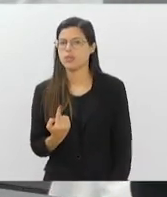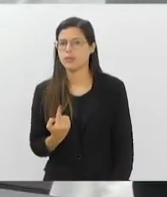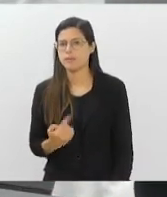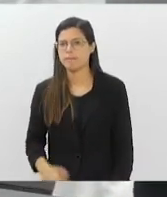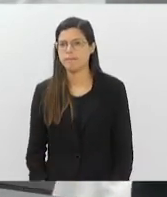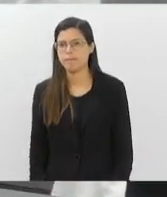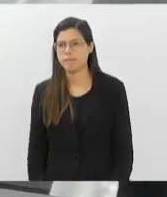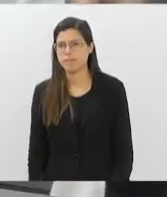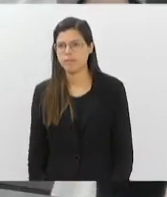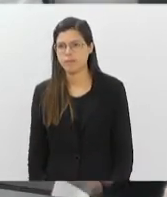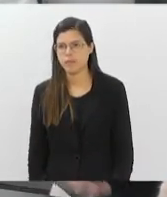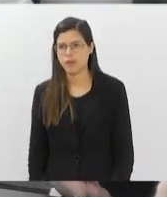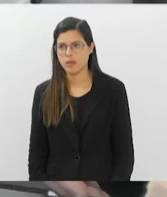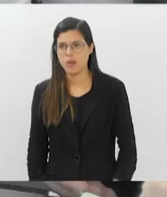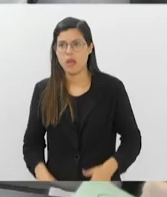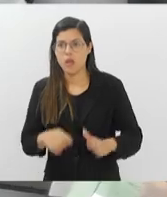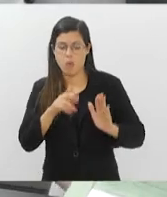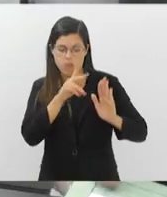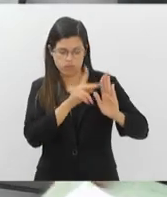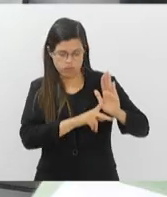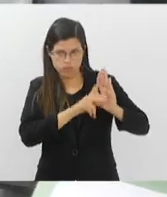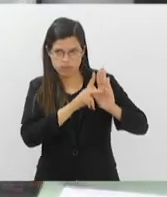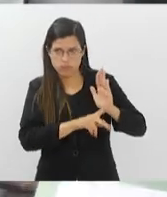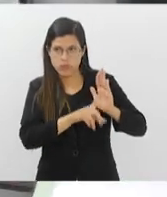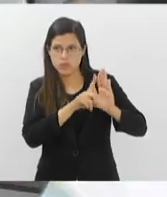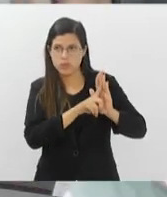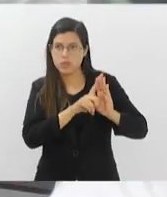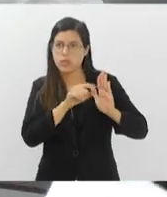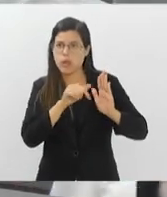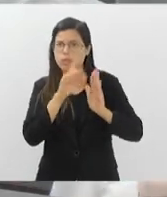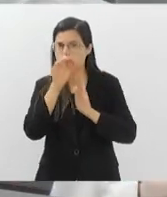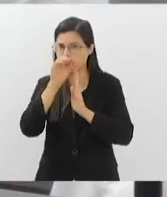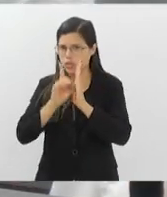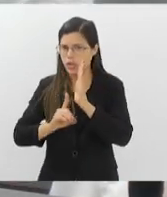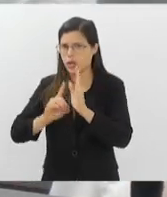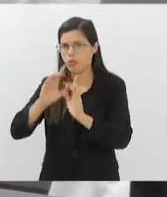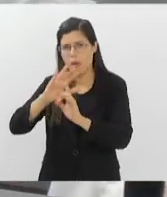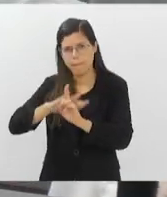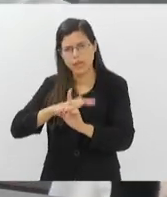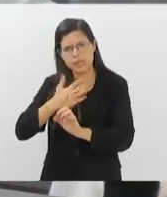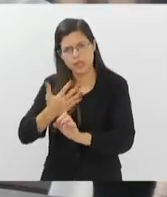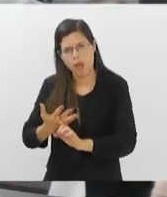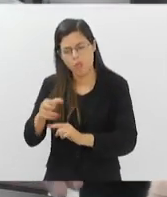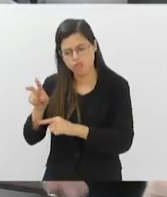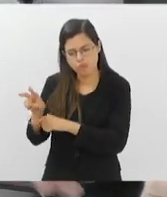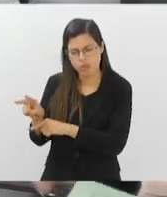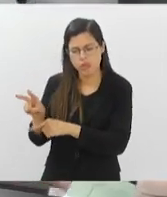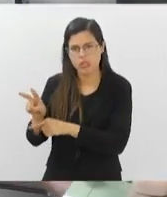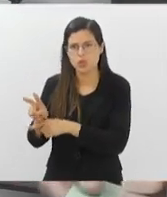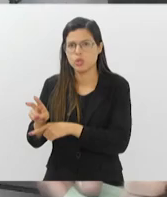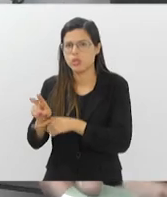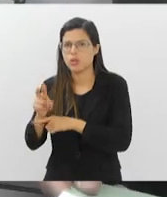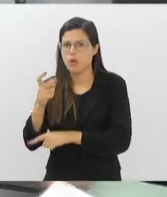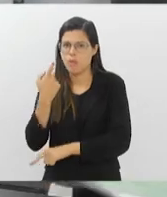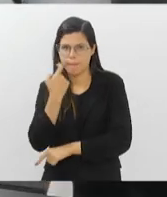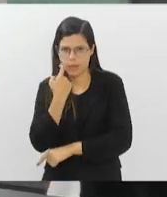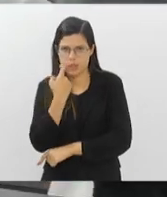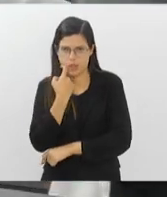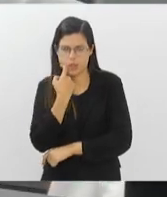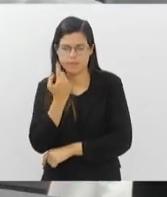O espírito do projeto é o direito ambiental, é resguardar ambientalmente o cação.